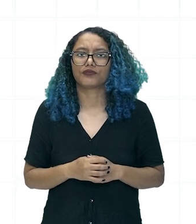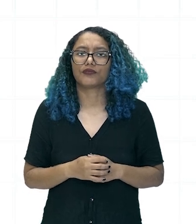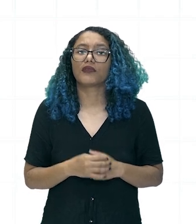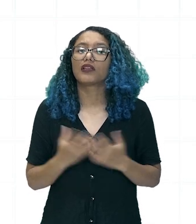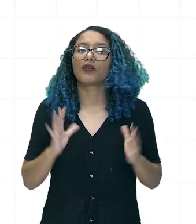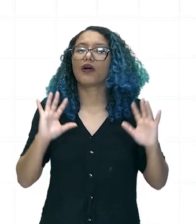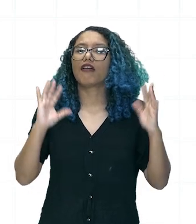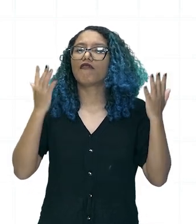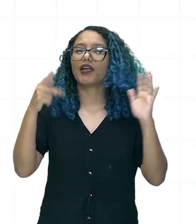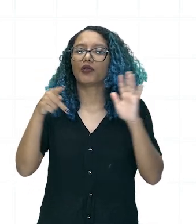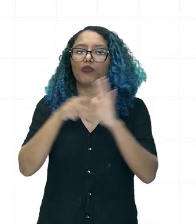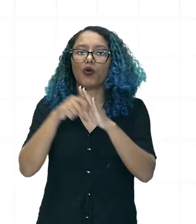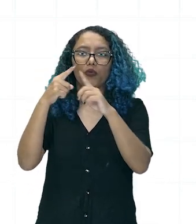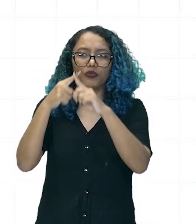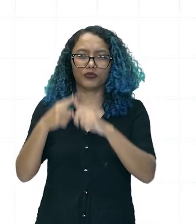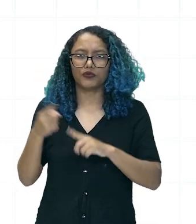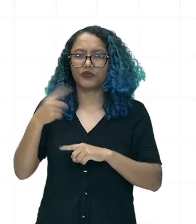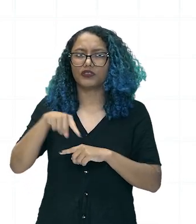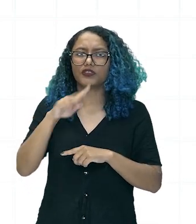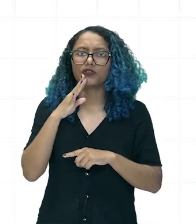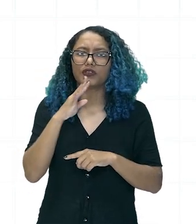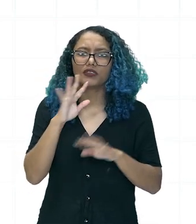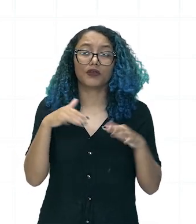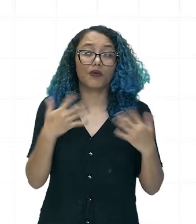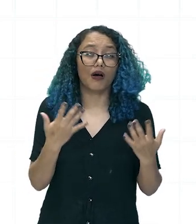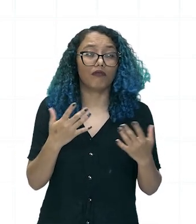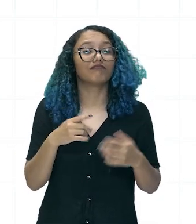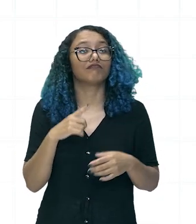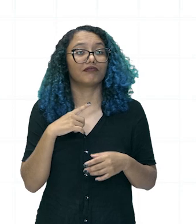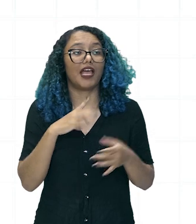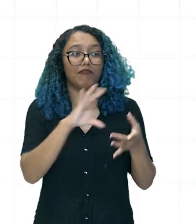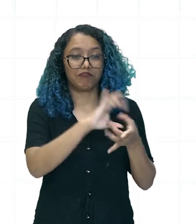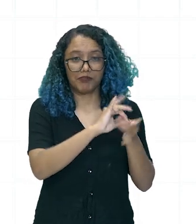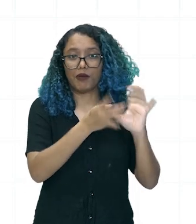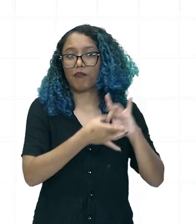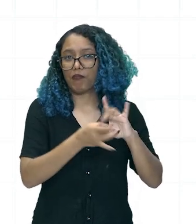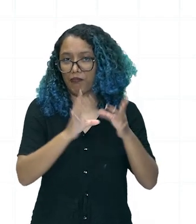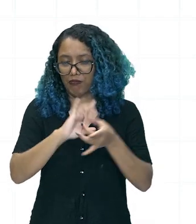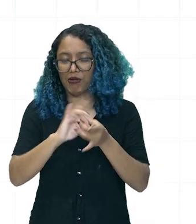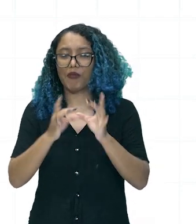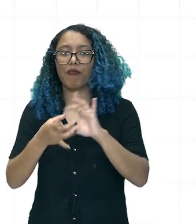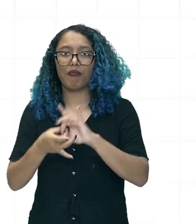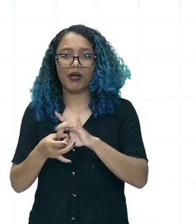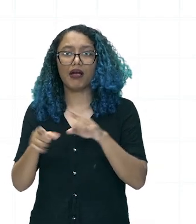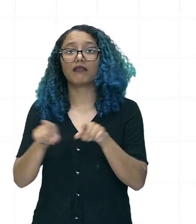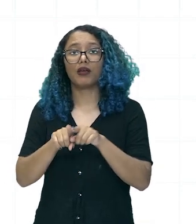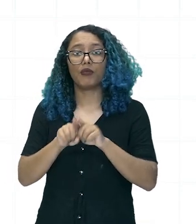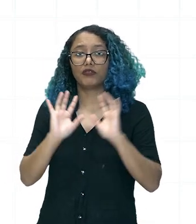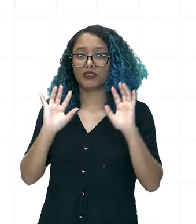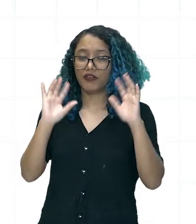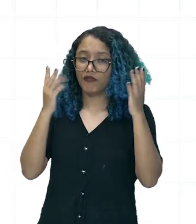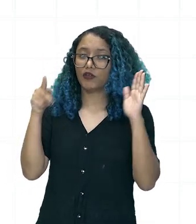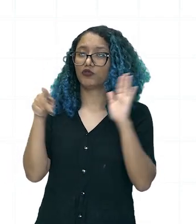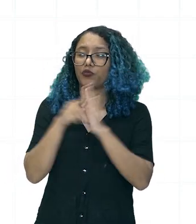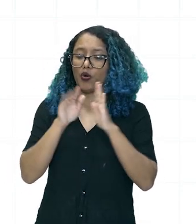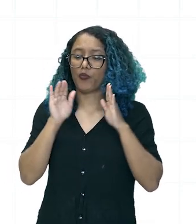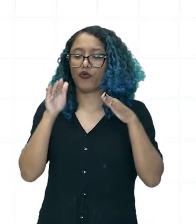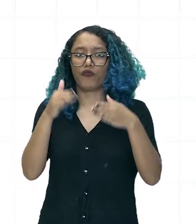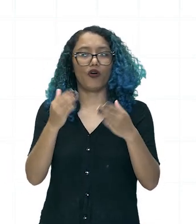bem-estar. Então, nessa definição, a gente já sabe que ginástica é uma prática corporal e que ela tem duas vertentes, né? A